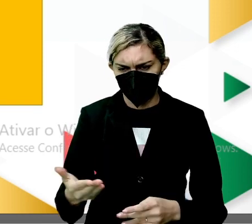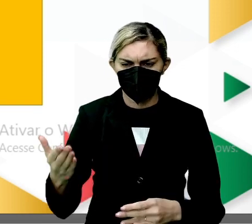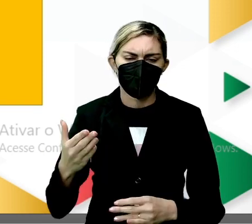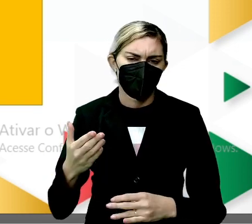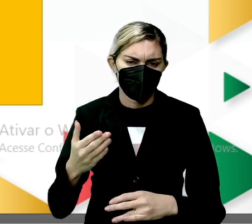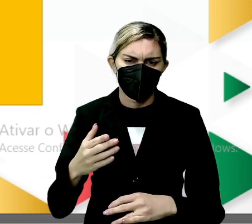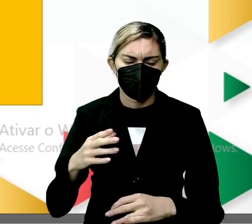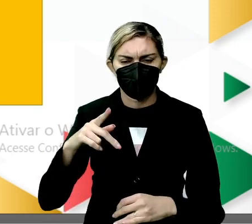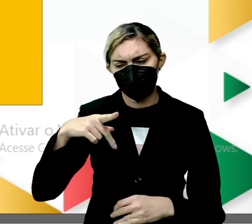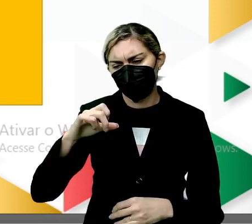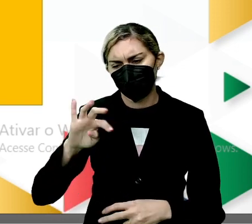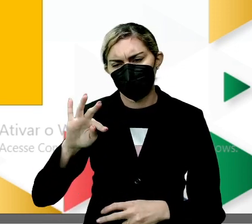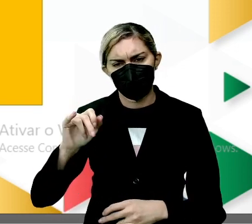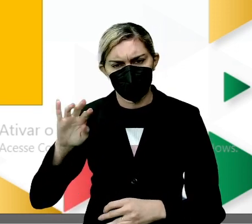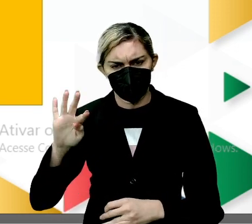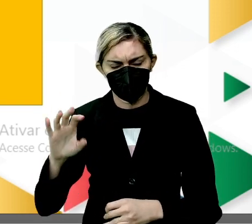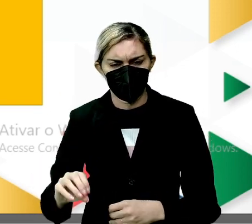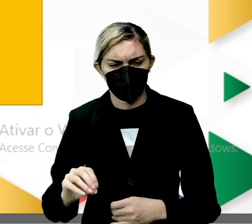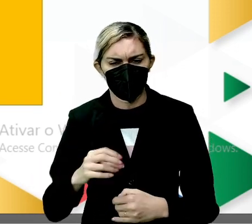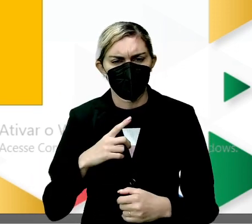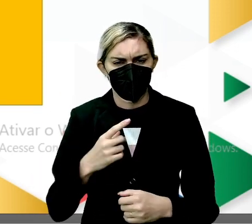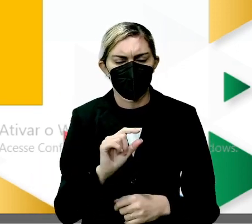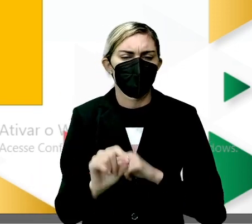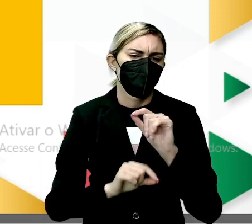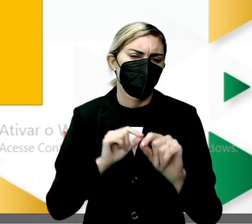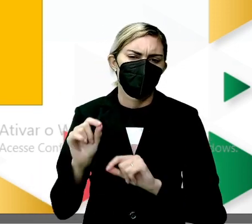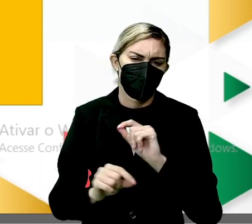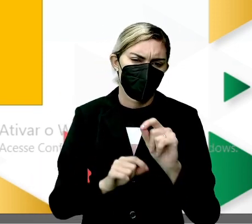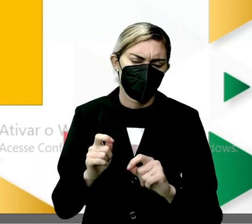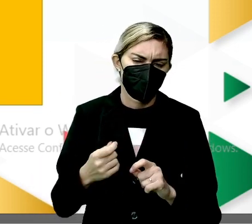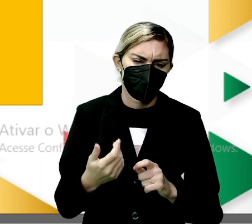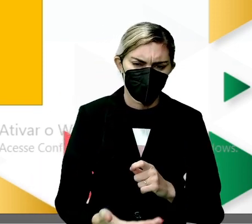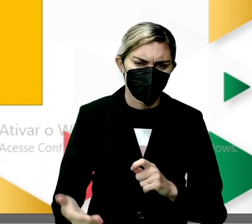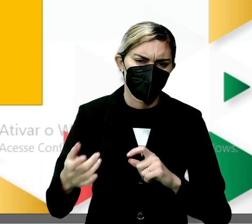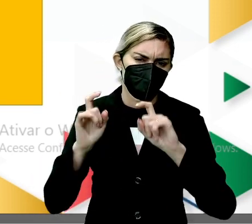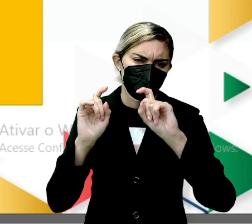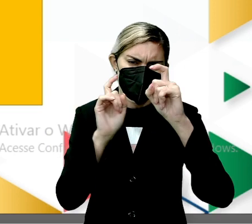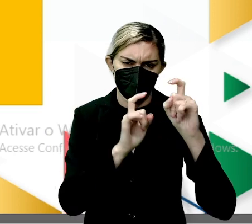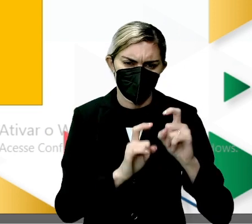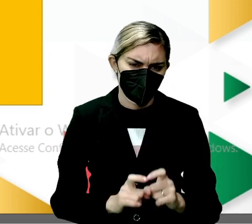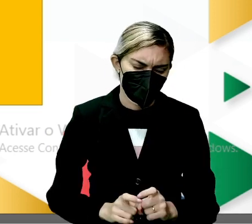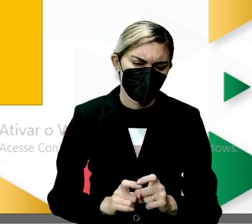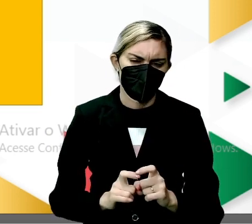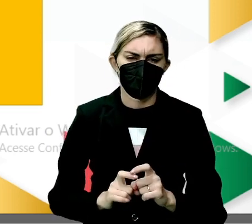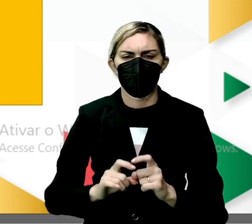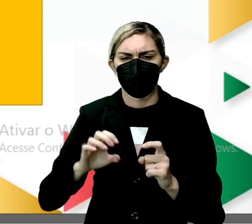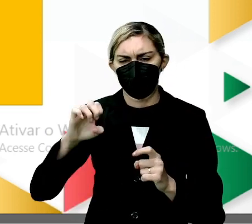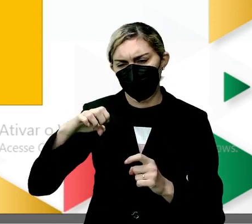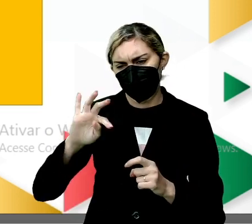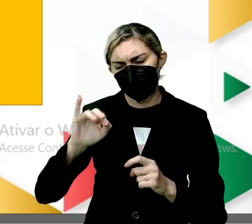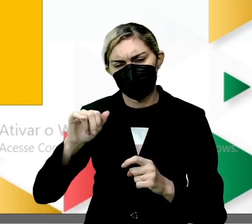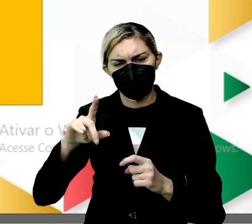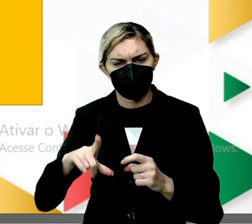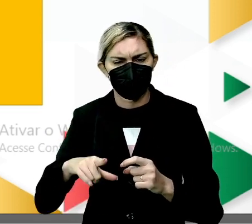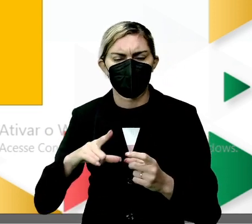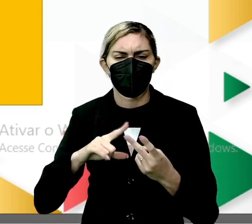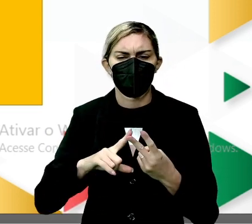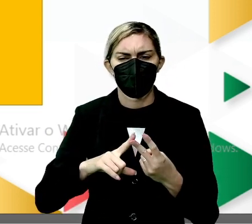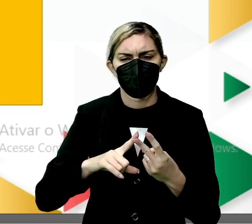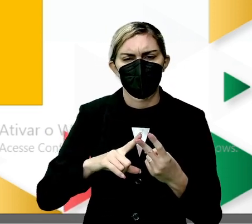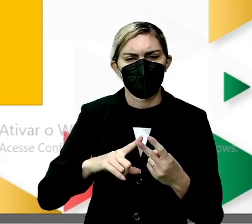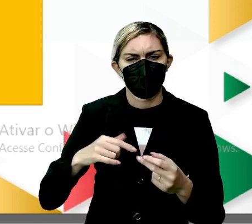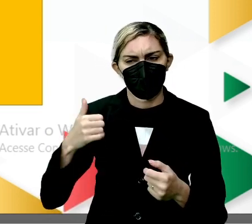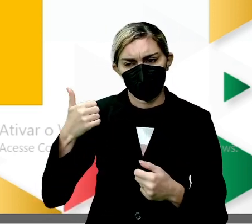caso o Pentateuco, são frutos de quê? De seus diálogos com entidades espirituais de